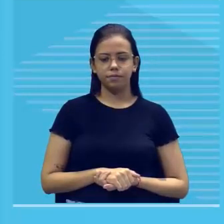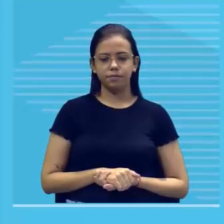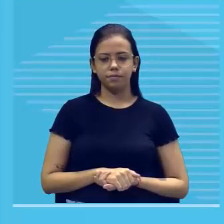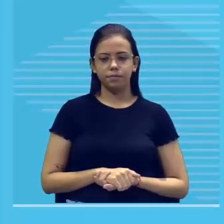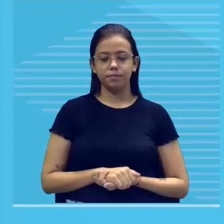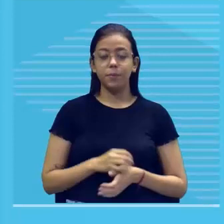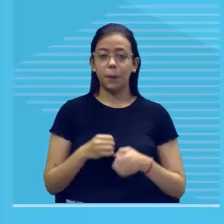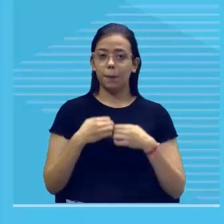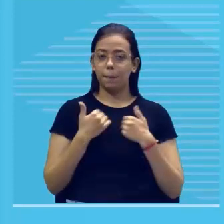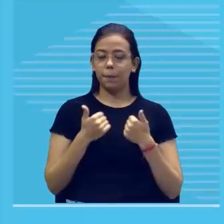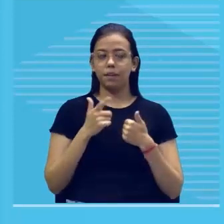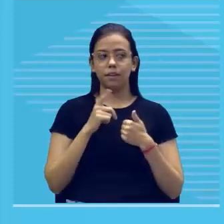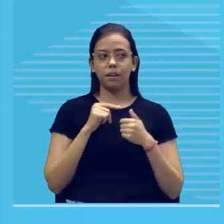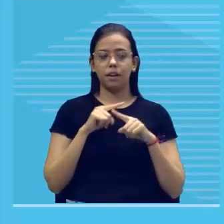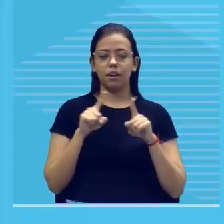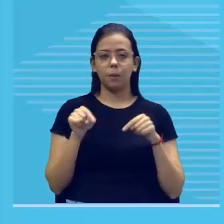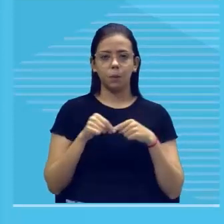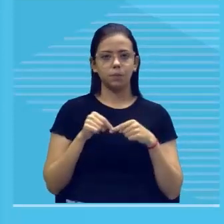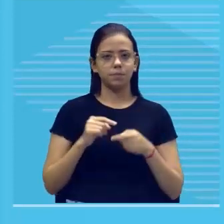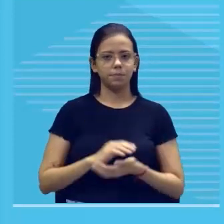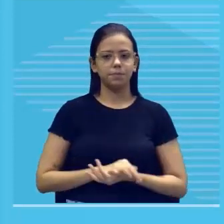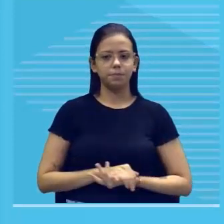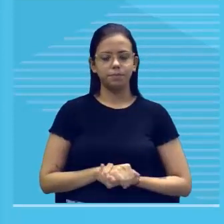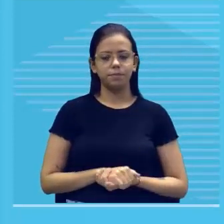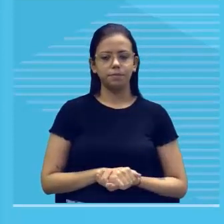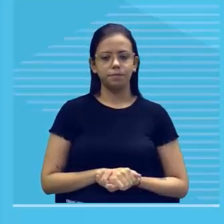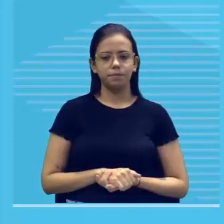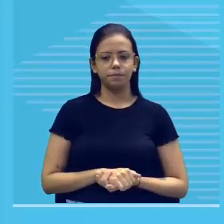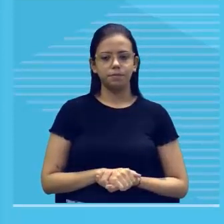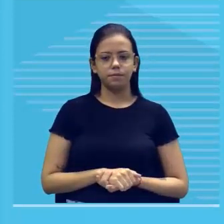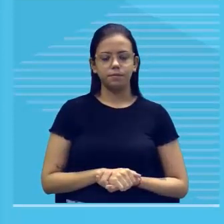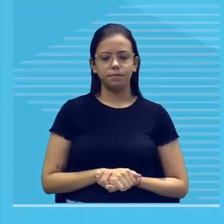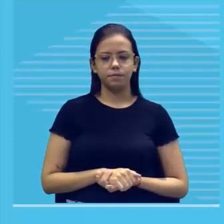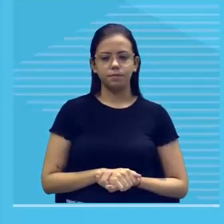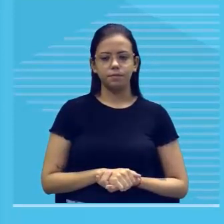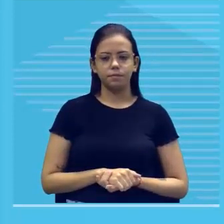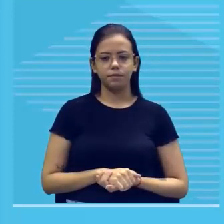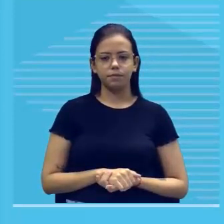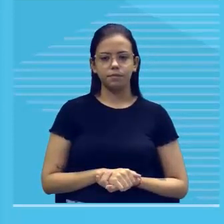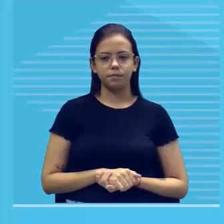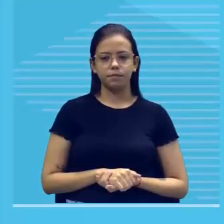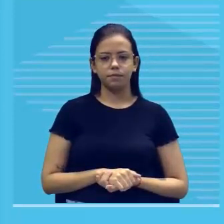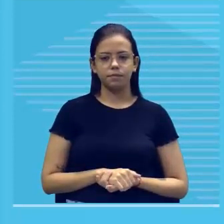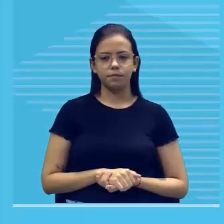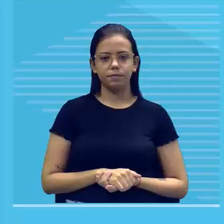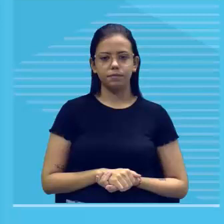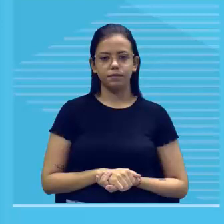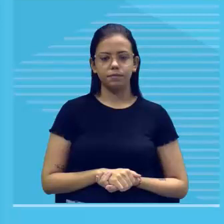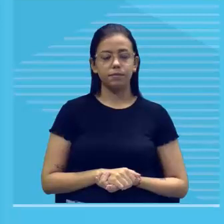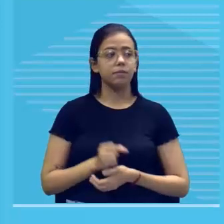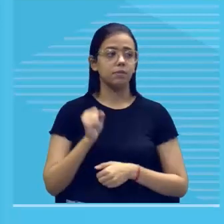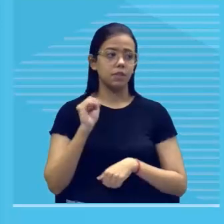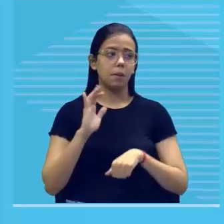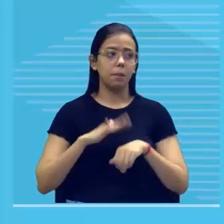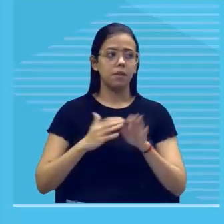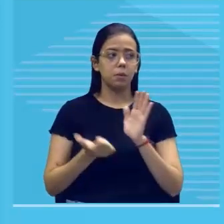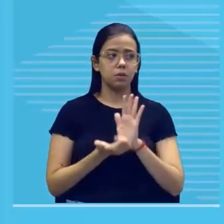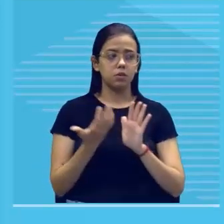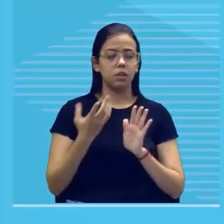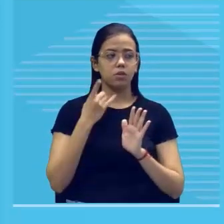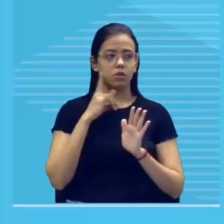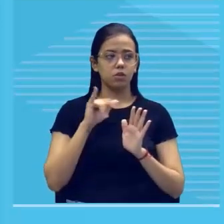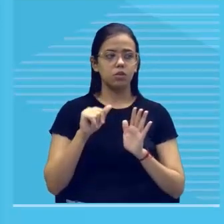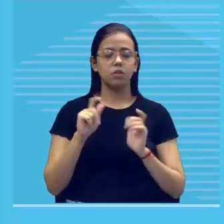de boa a água Oi ó vamos lá quanto maior a quantidade de